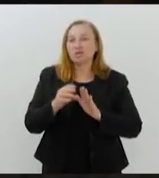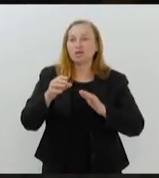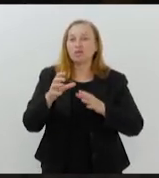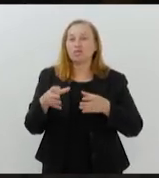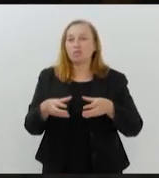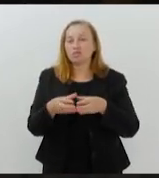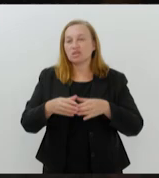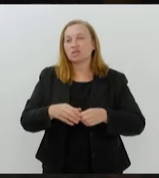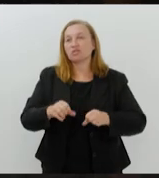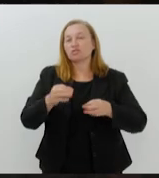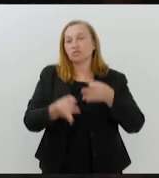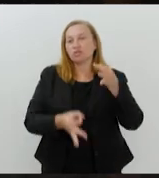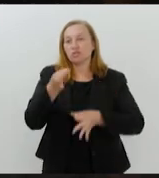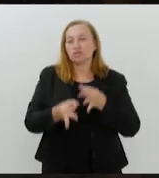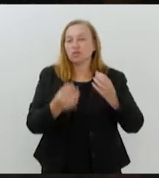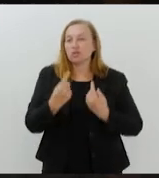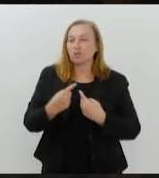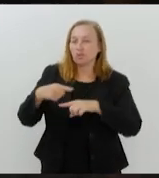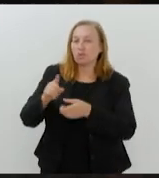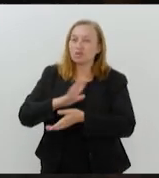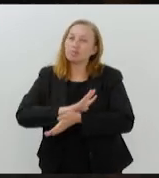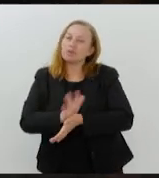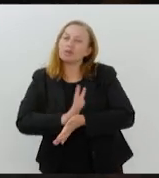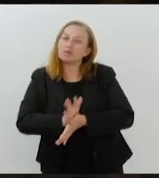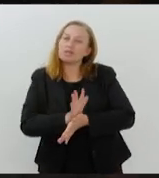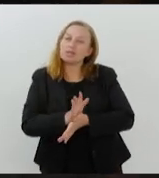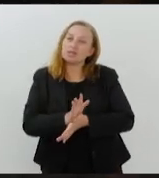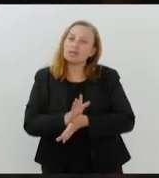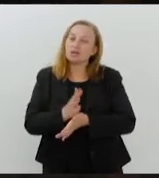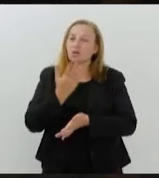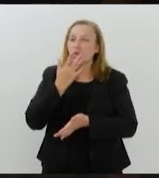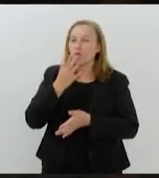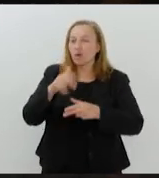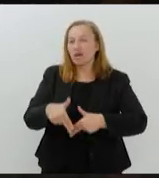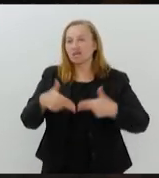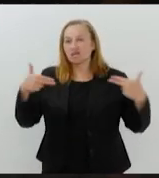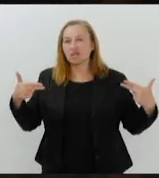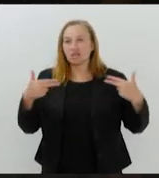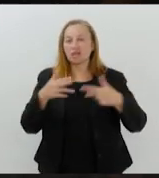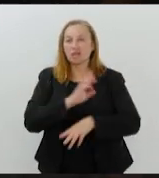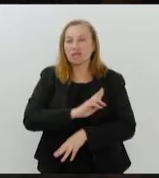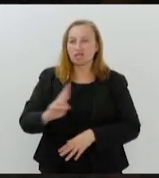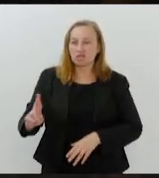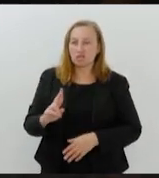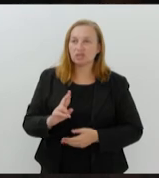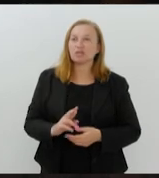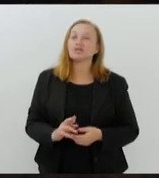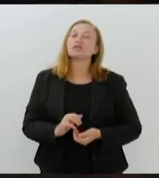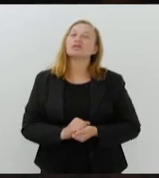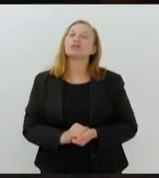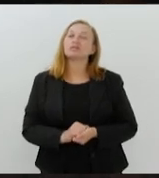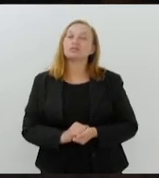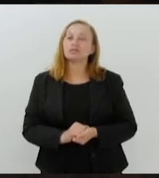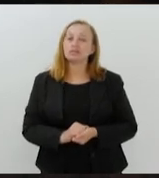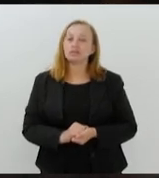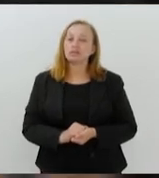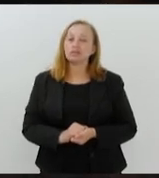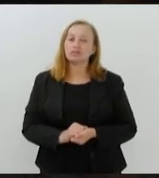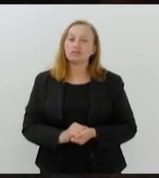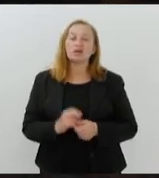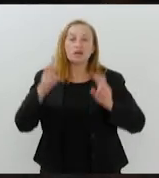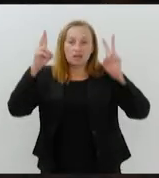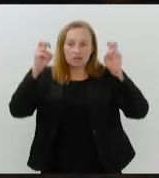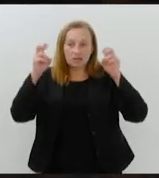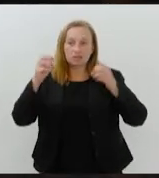De combate às discriminações e preconceitos de raça, cor, etnia, religião, procedência nacional favorável, de